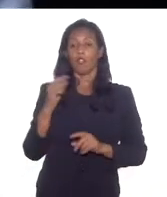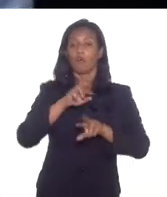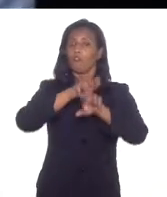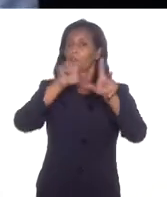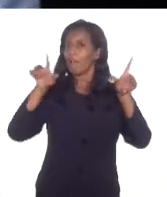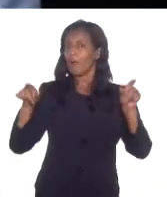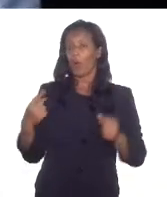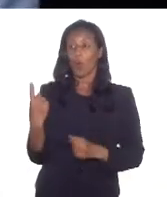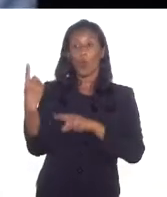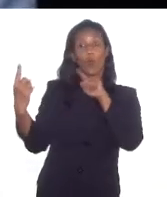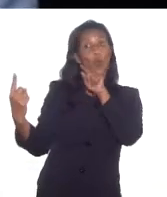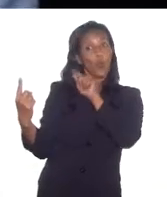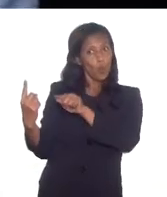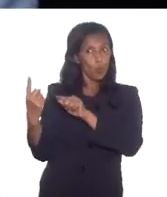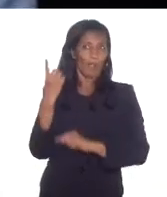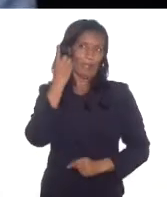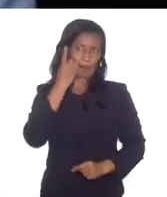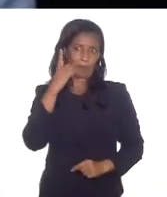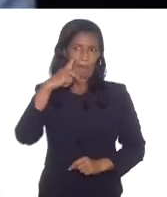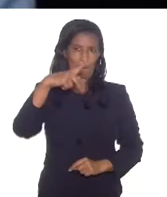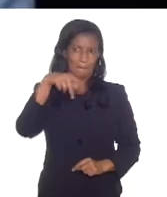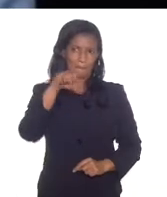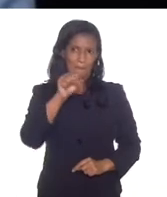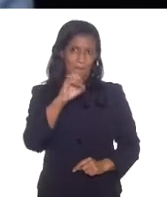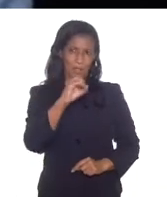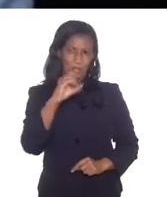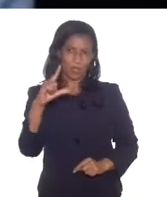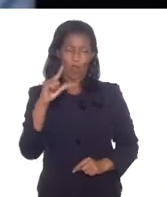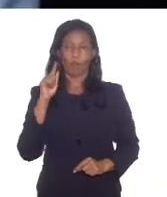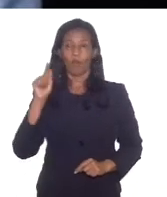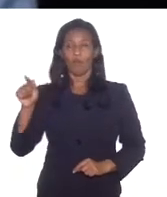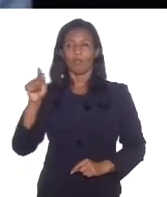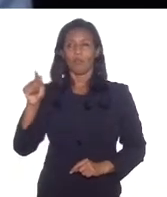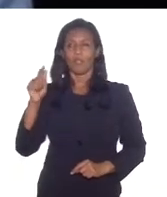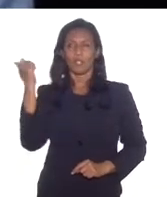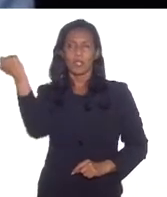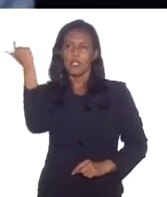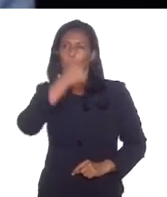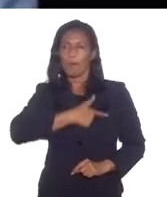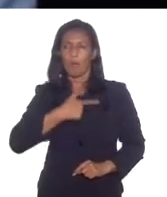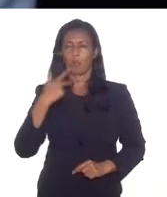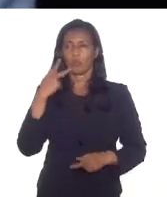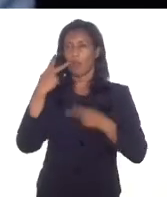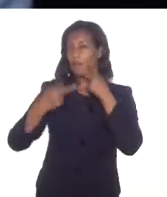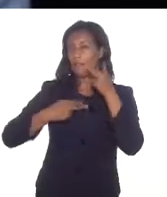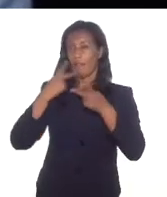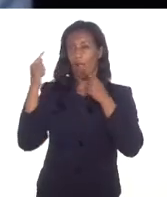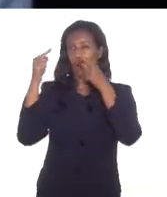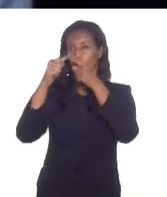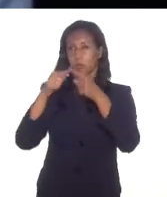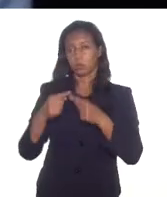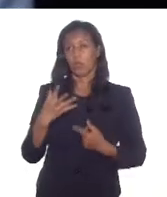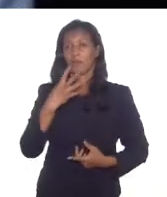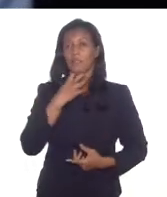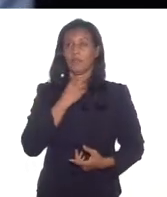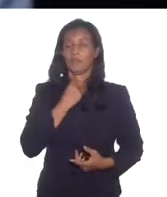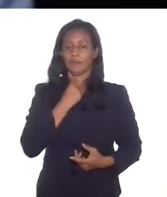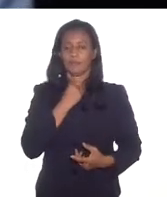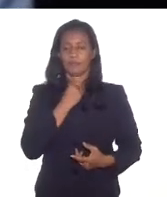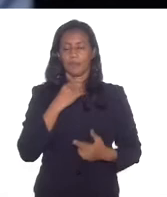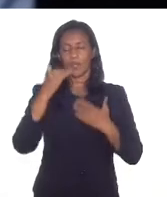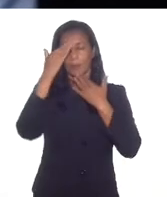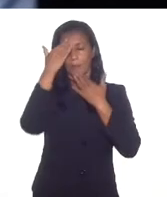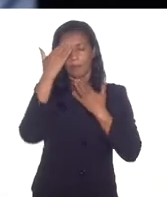deputado do PSOL. Quero dizer que, meu amigo, você se ferrou, a sua narrativa não deu certo e agora você vai ter que engolir isso.